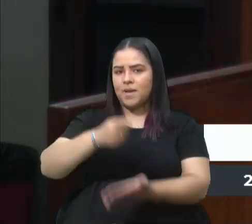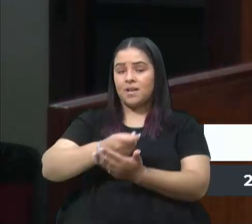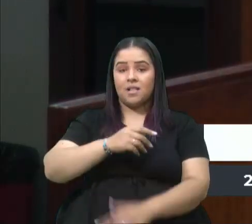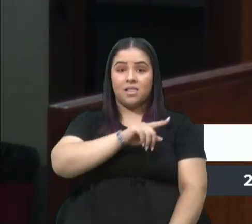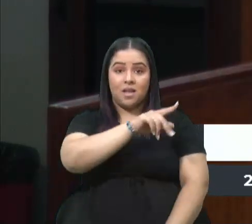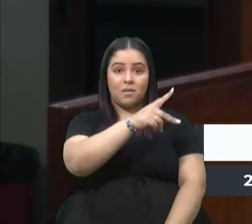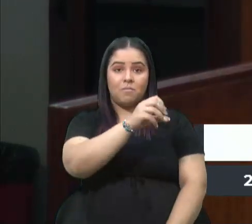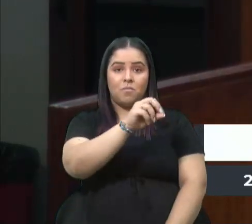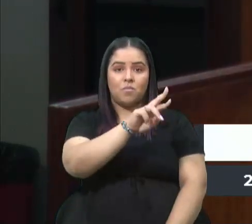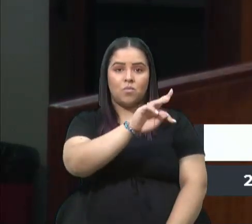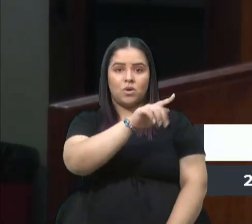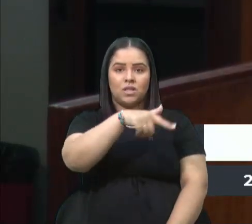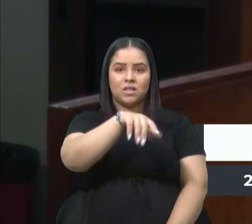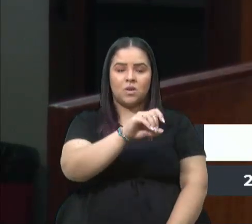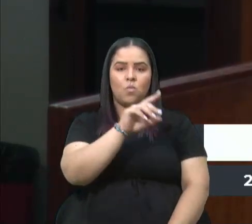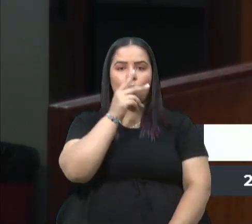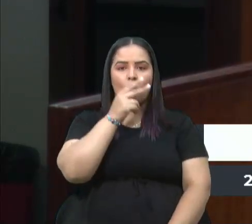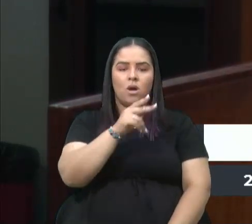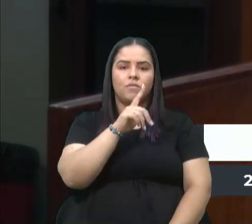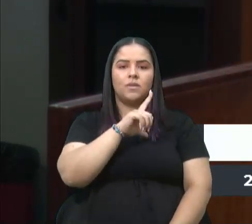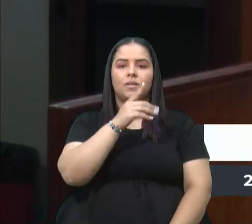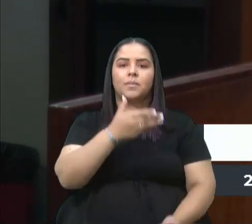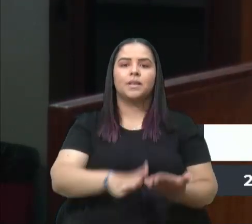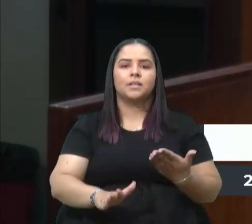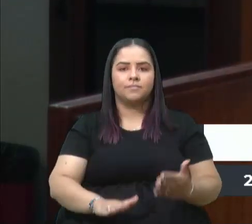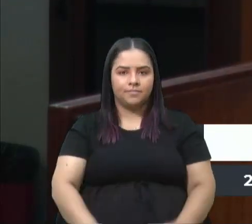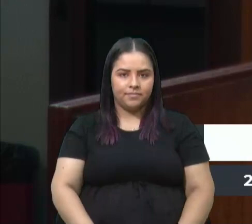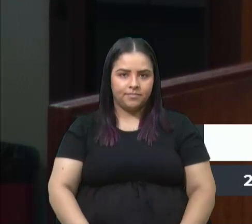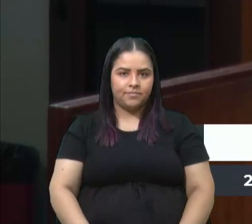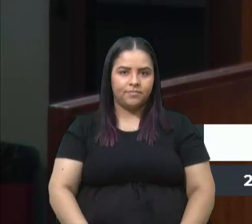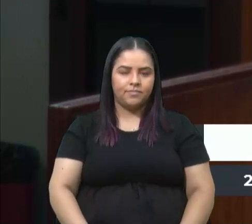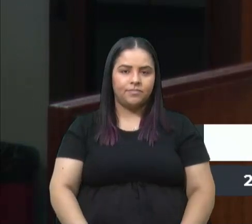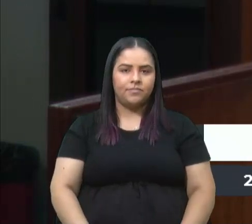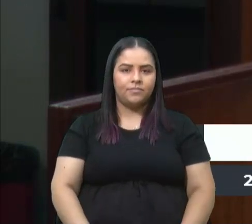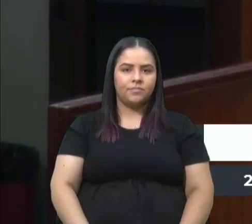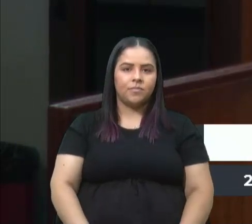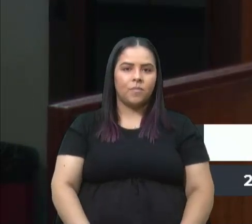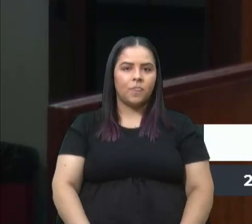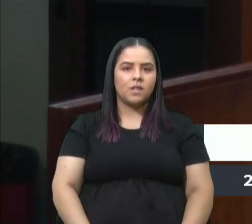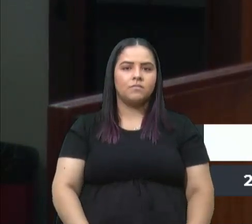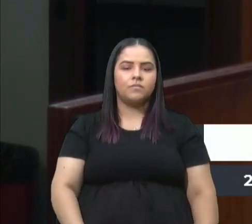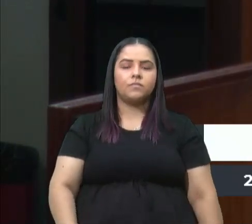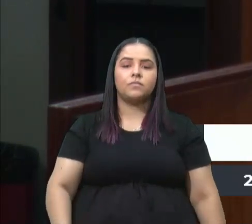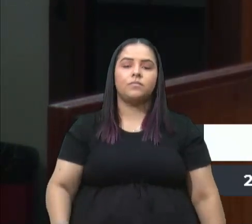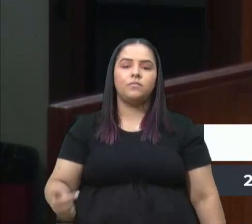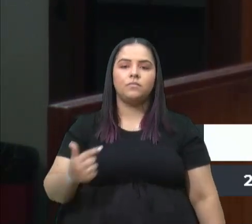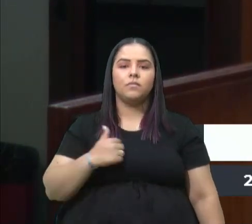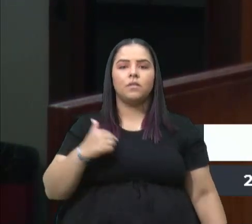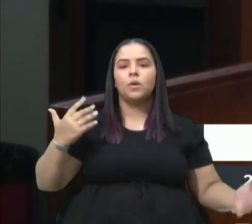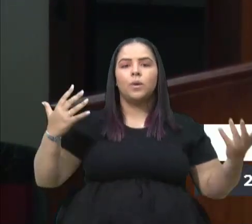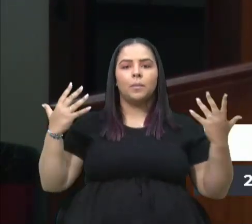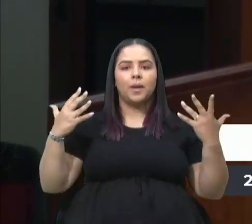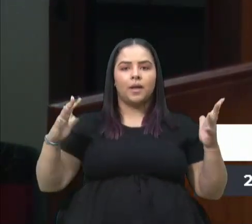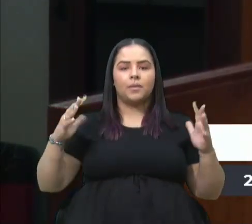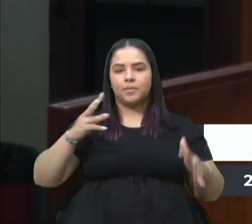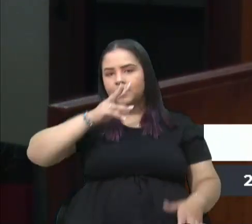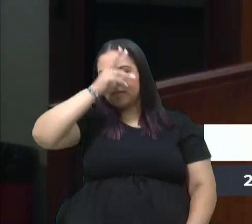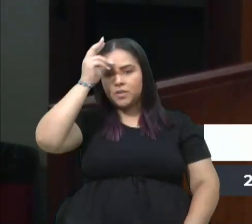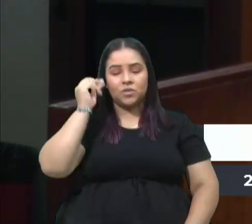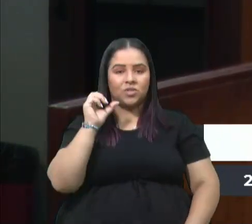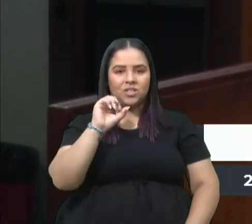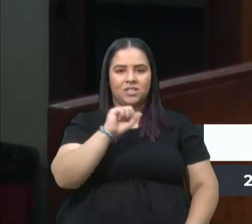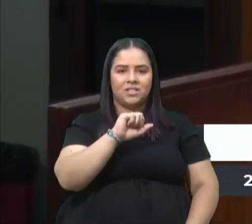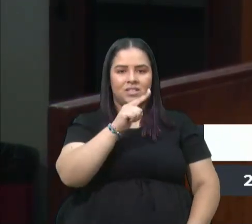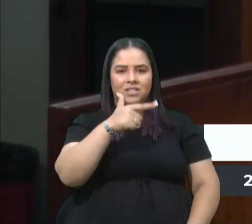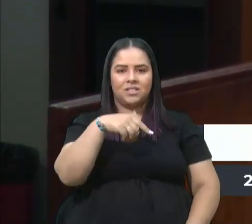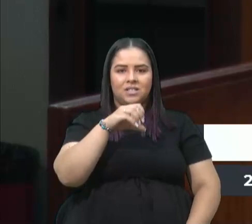situação. Vão perder a isenção. Aí, eu parabenizo aqui o prefeito de São Sebastião do